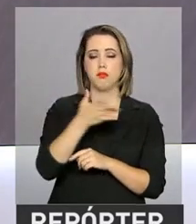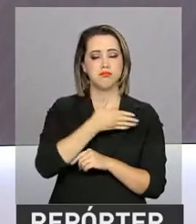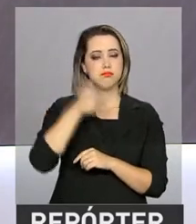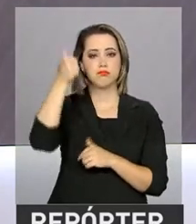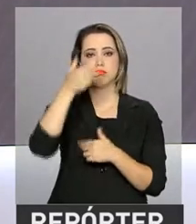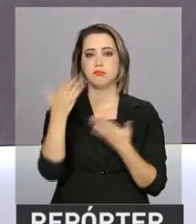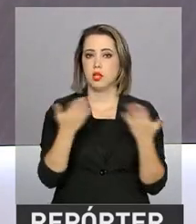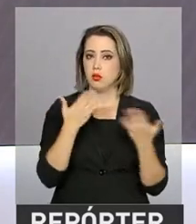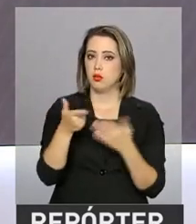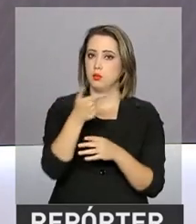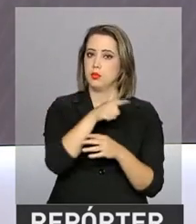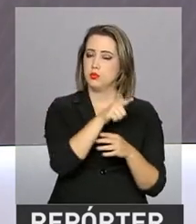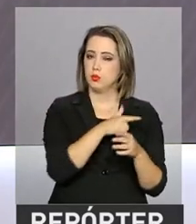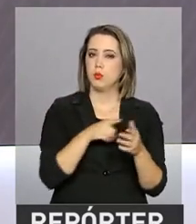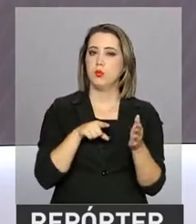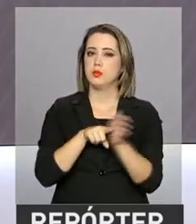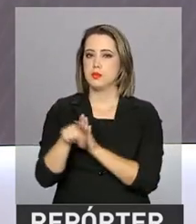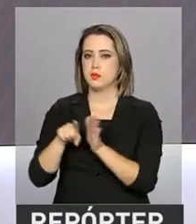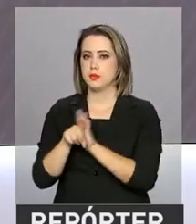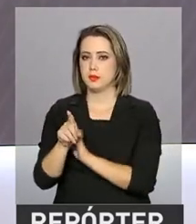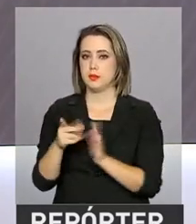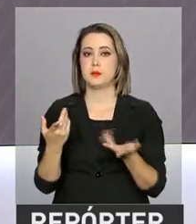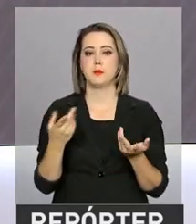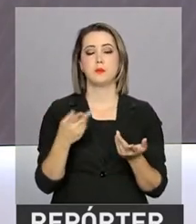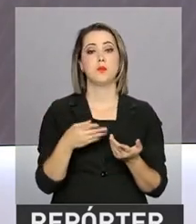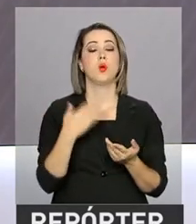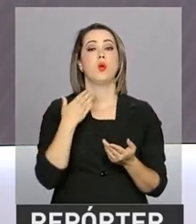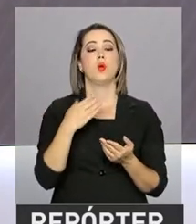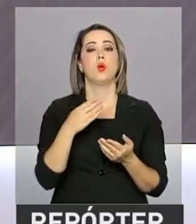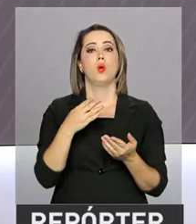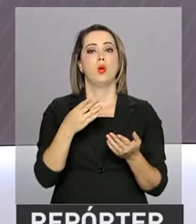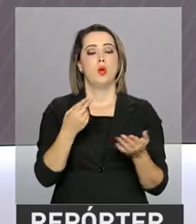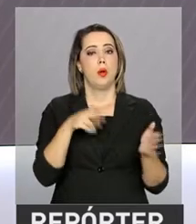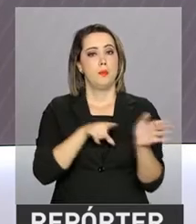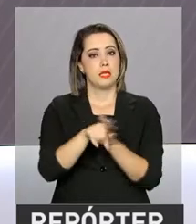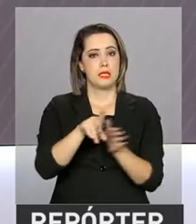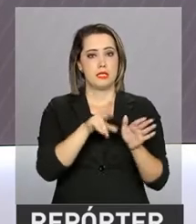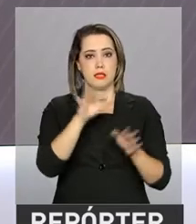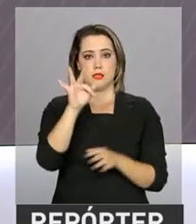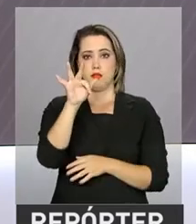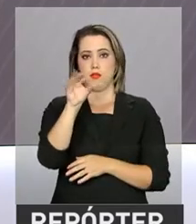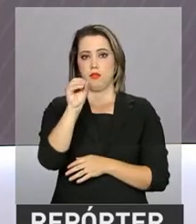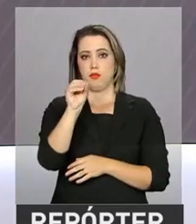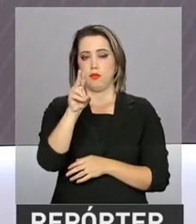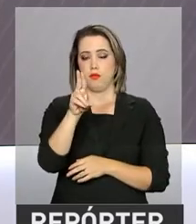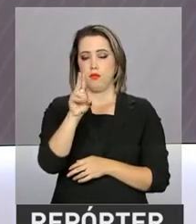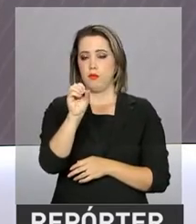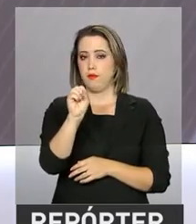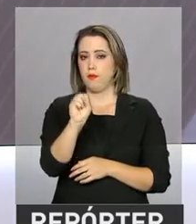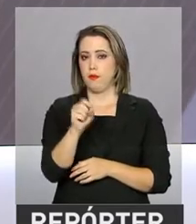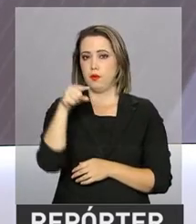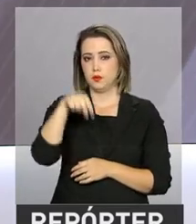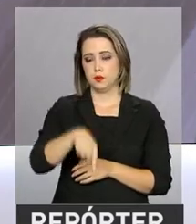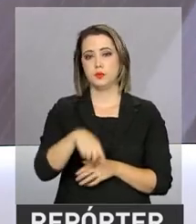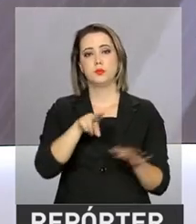investidores. O Boletim Focus, por exemplo, divulgado esta semana pelo Banco Central, prevê um crescimento da economia